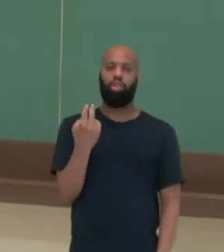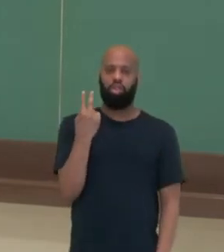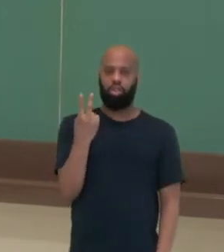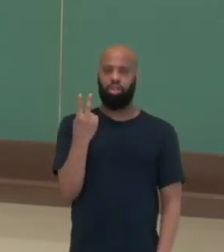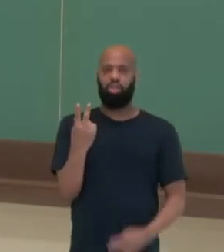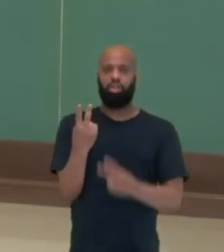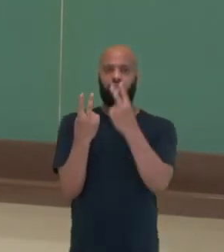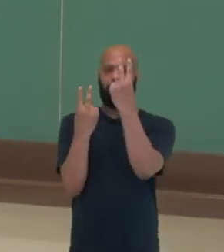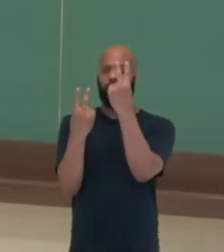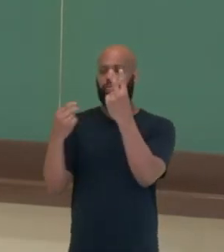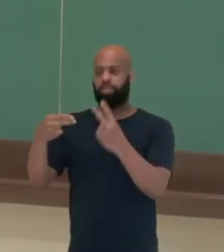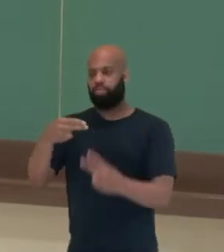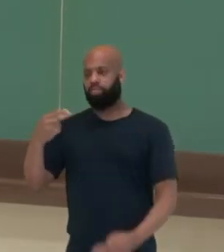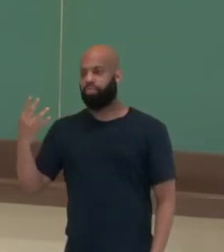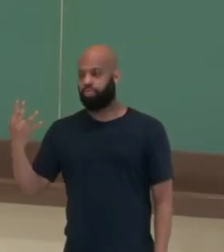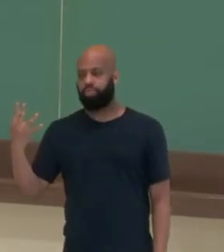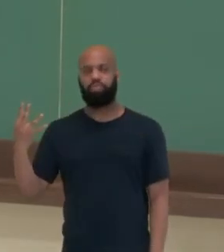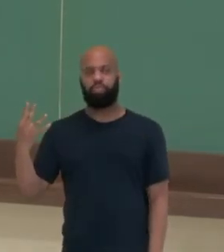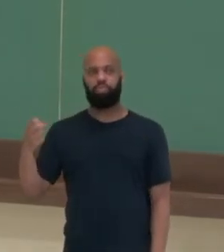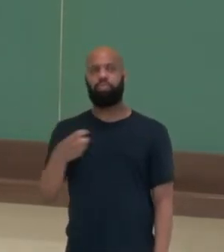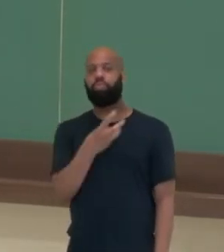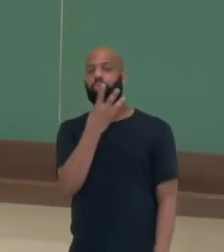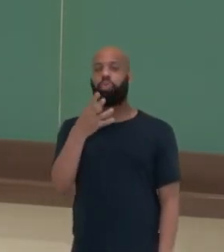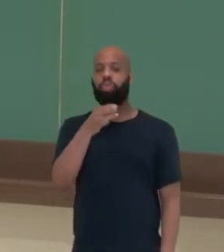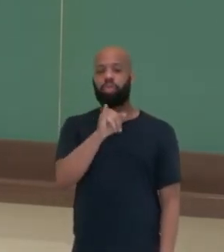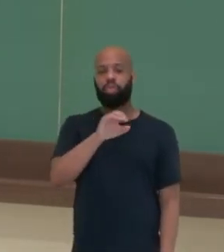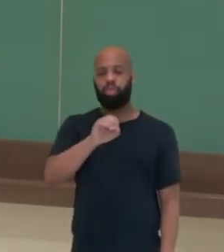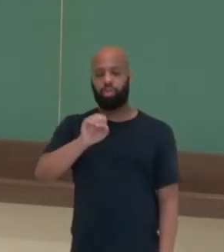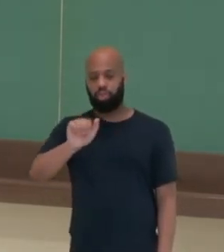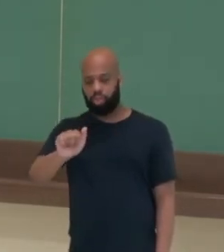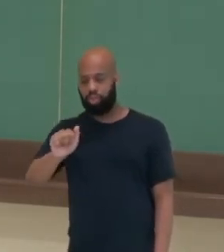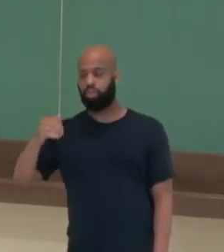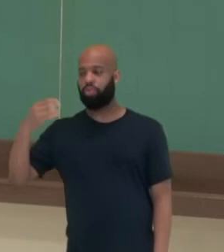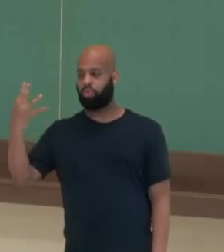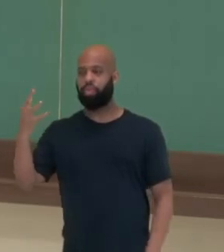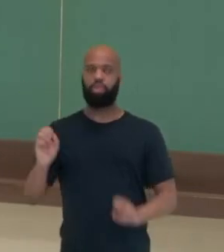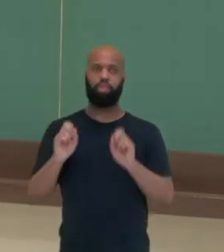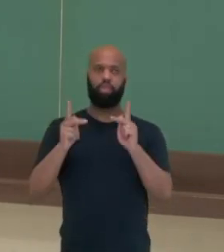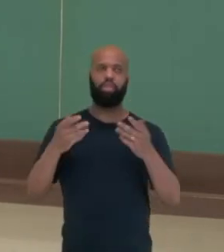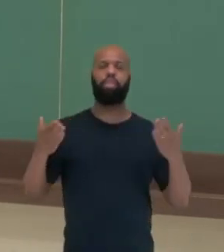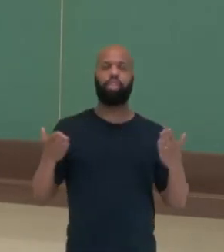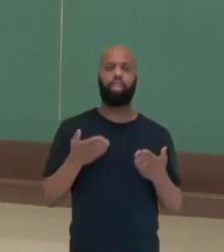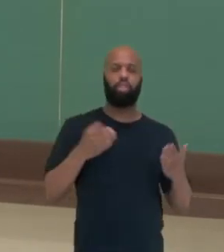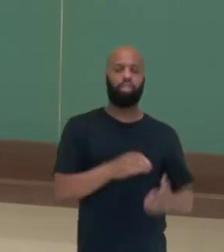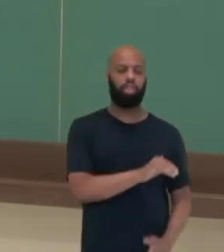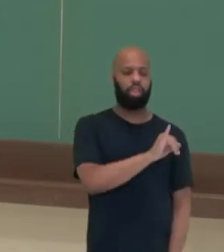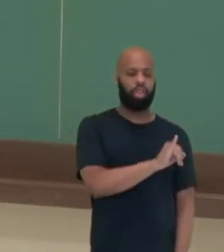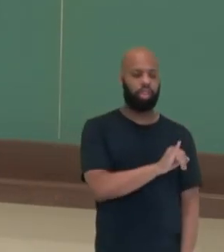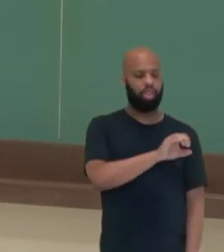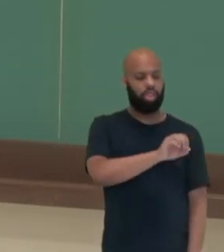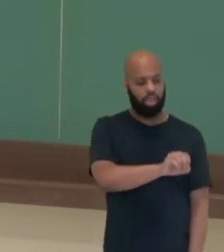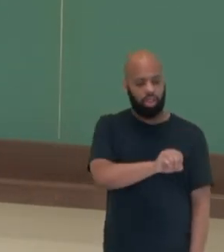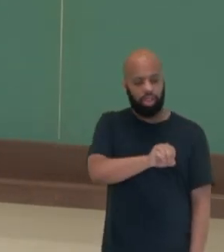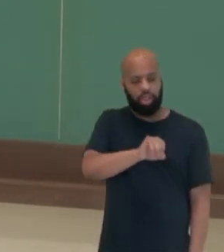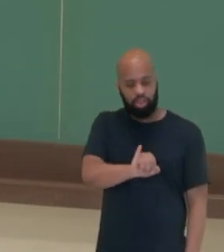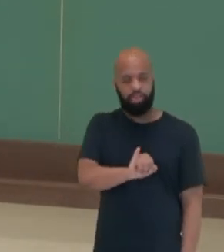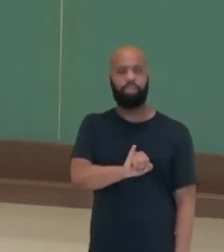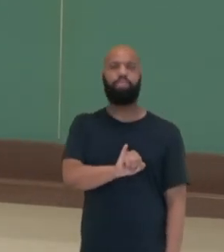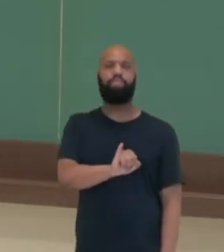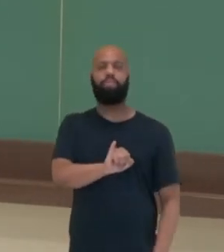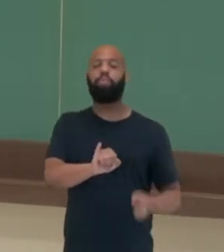Quantidade de isômeros oticamente ativo, 4. Tá, professor? Inativo é 2.